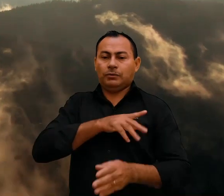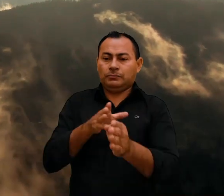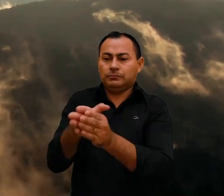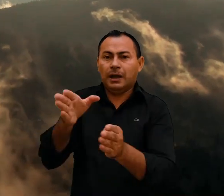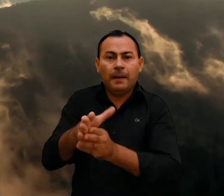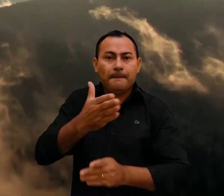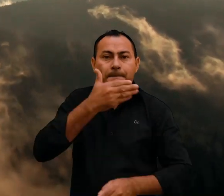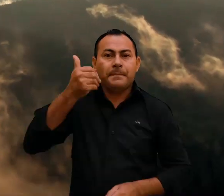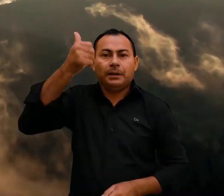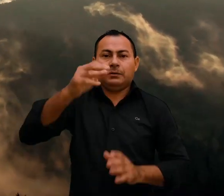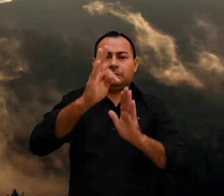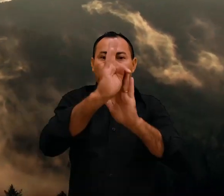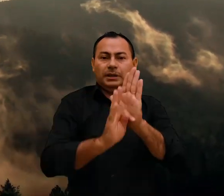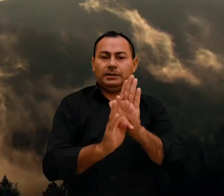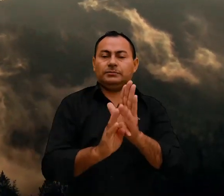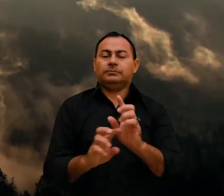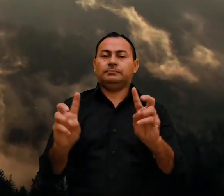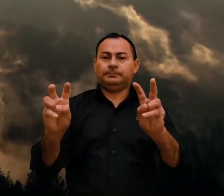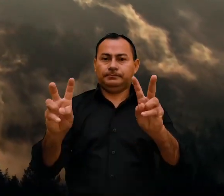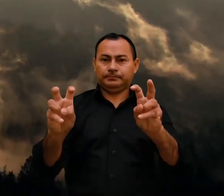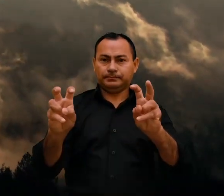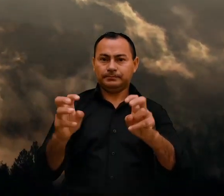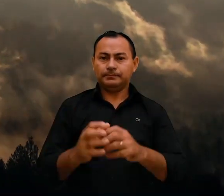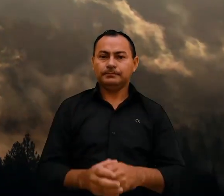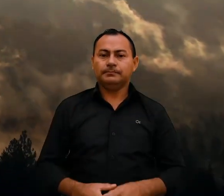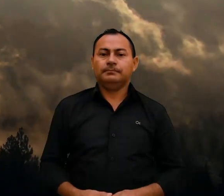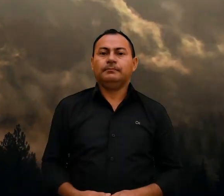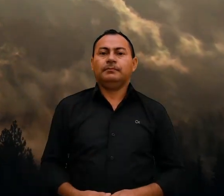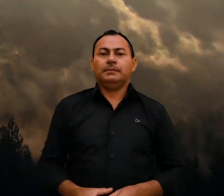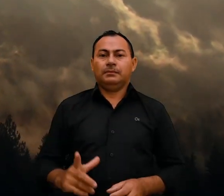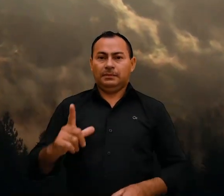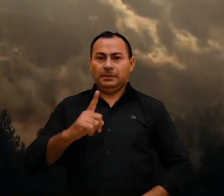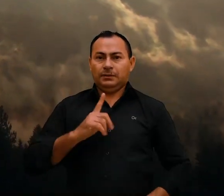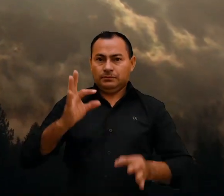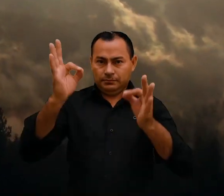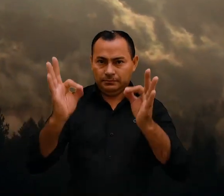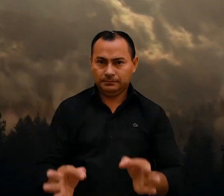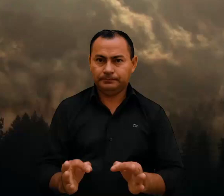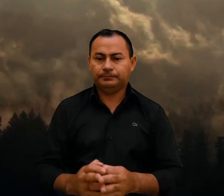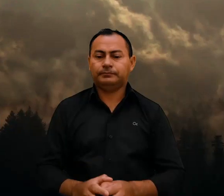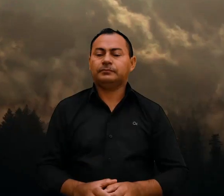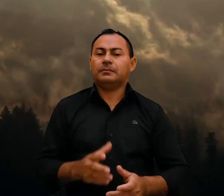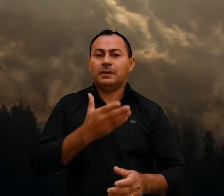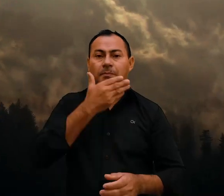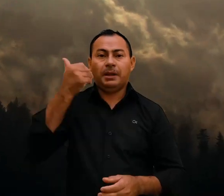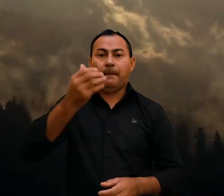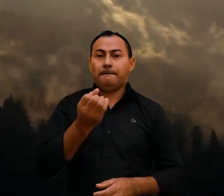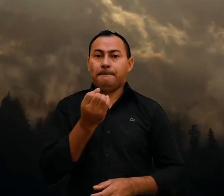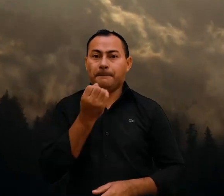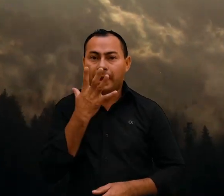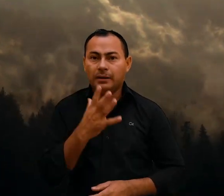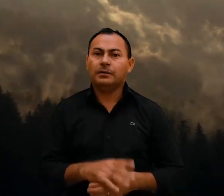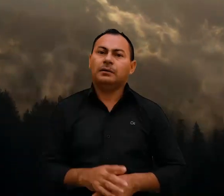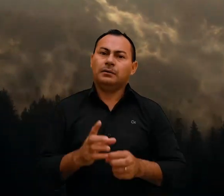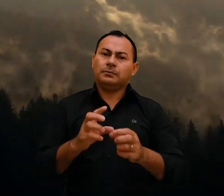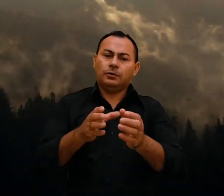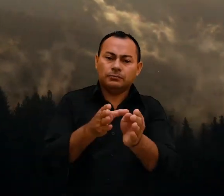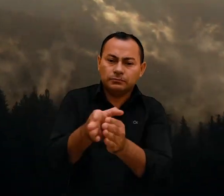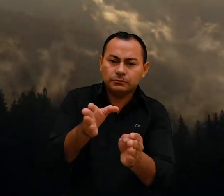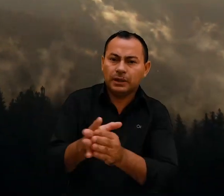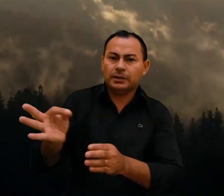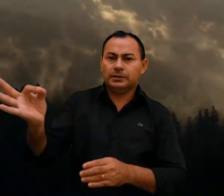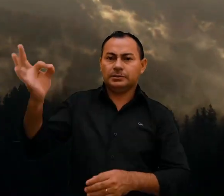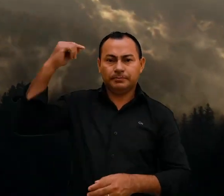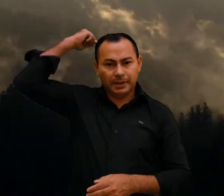aconselhamento são dos melhores textos sobre esse assunto eu tenho certeza que nos sairemos muito bem